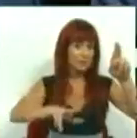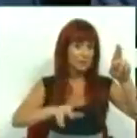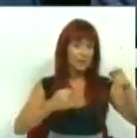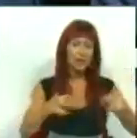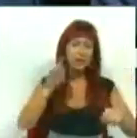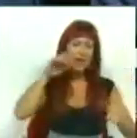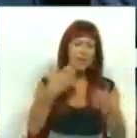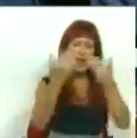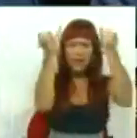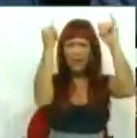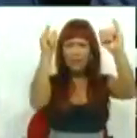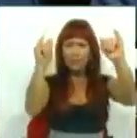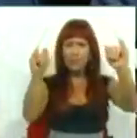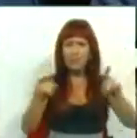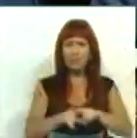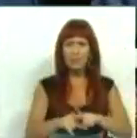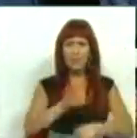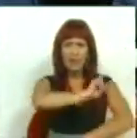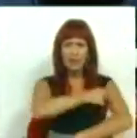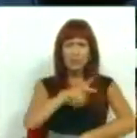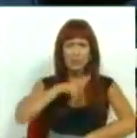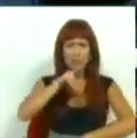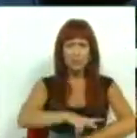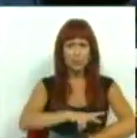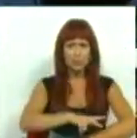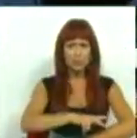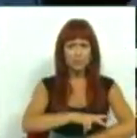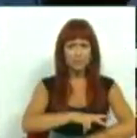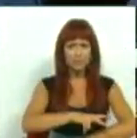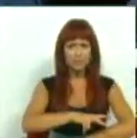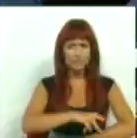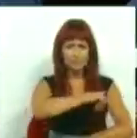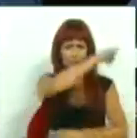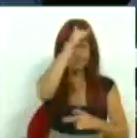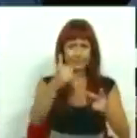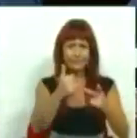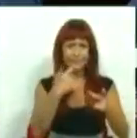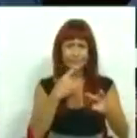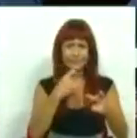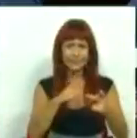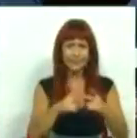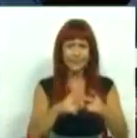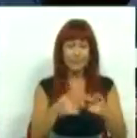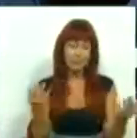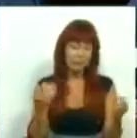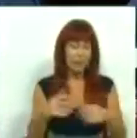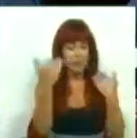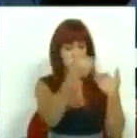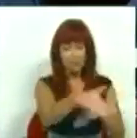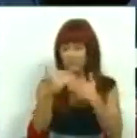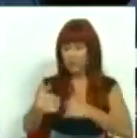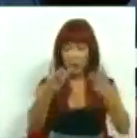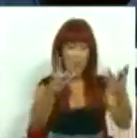de garantia da independência e soberania de Portugal? Segunda questão, não obstante as